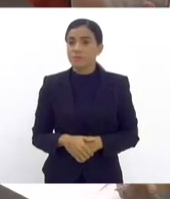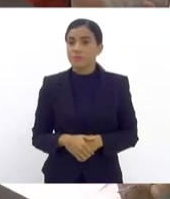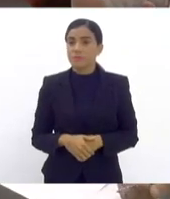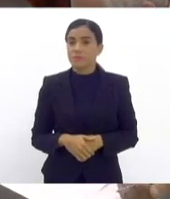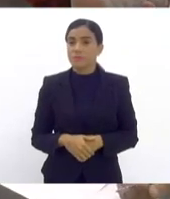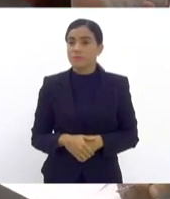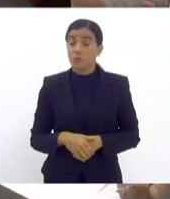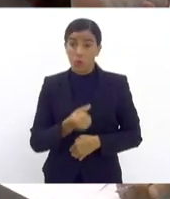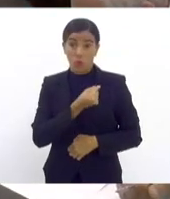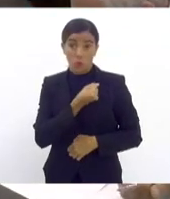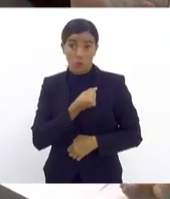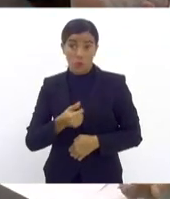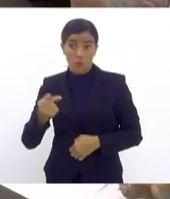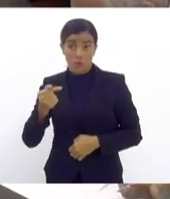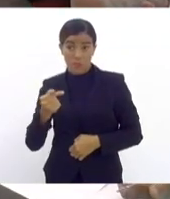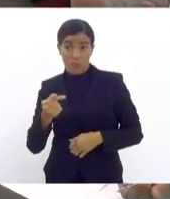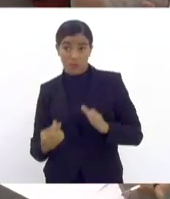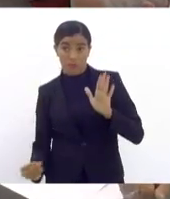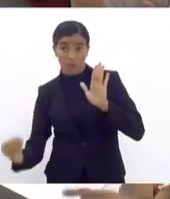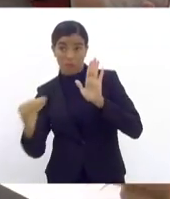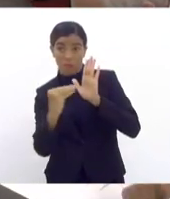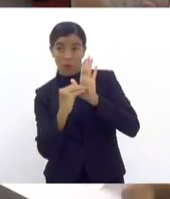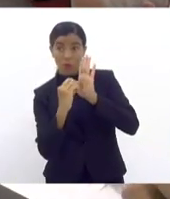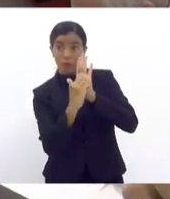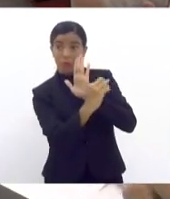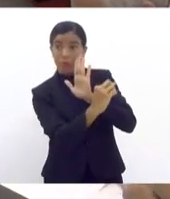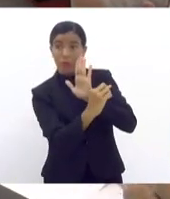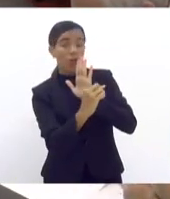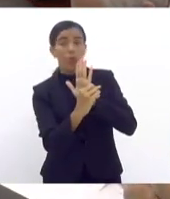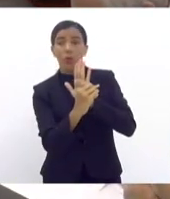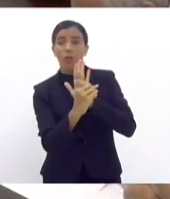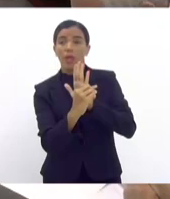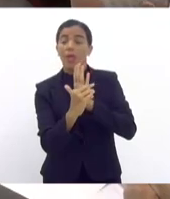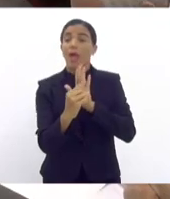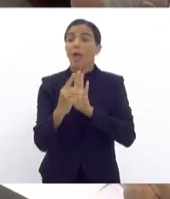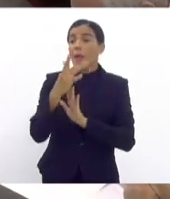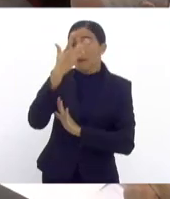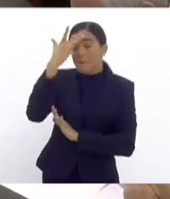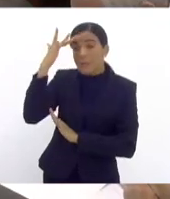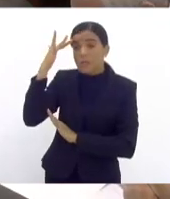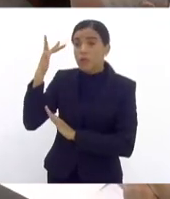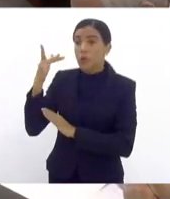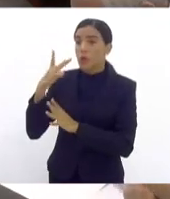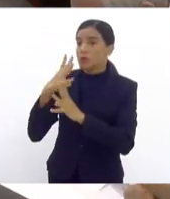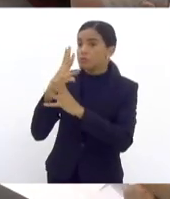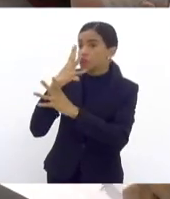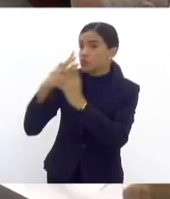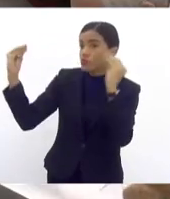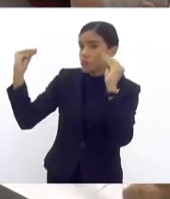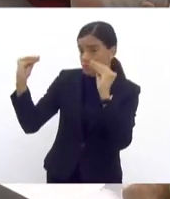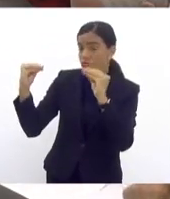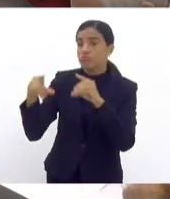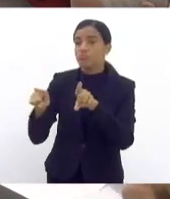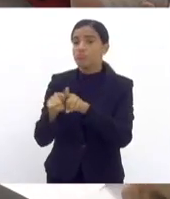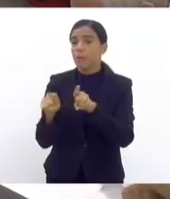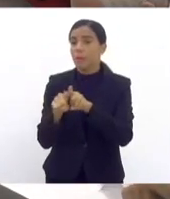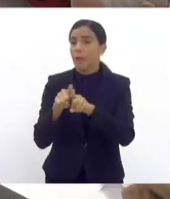A emenda 7 acrescenta artigo ao projeto, disciplinando cerca de eventual reaparecimento de pessoa desaparecida, aperfeiçoando o projeto.